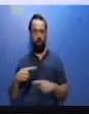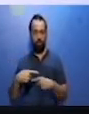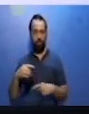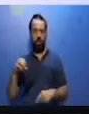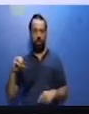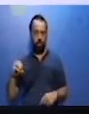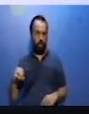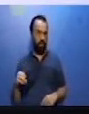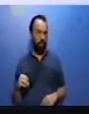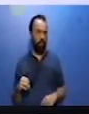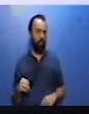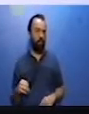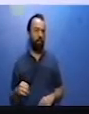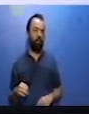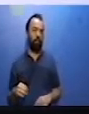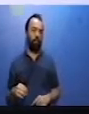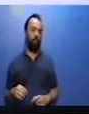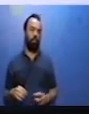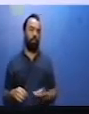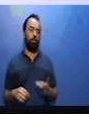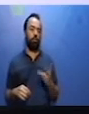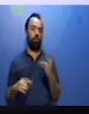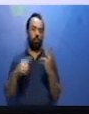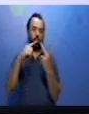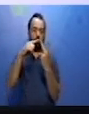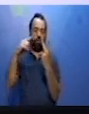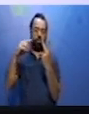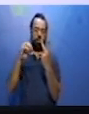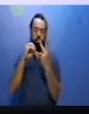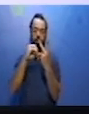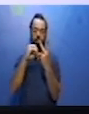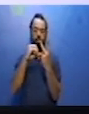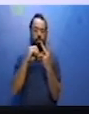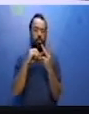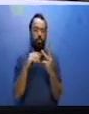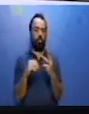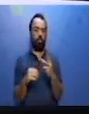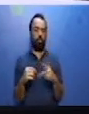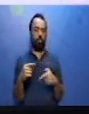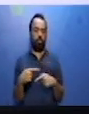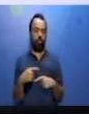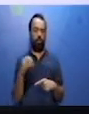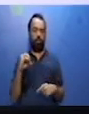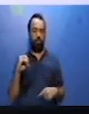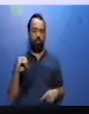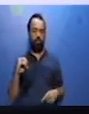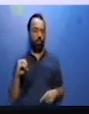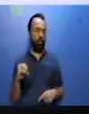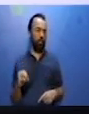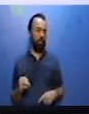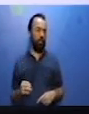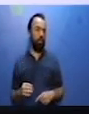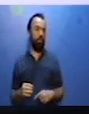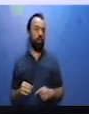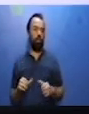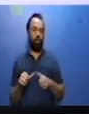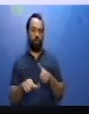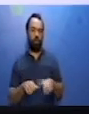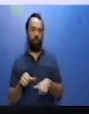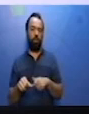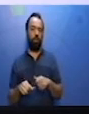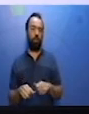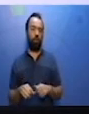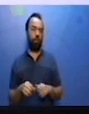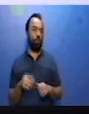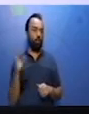a raiz quadrada de 0 a 0 né e 000 e vamos substituir